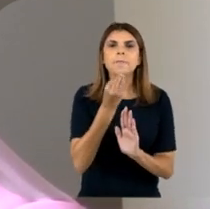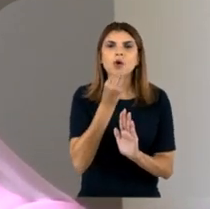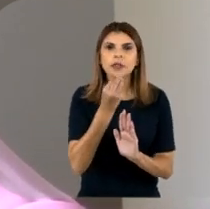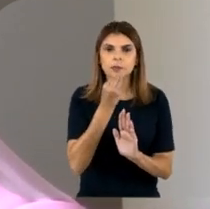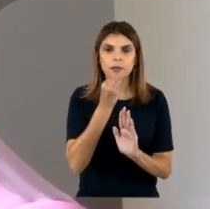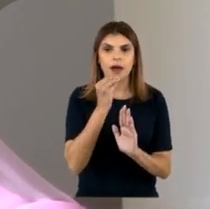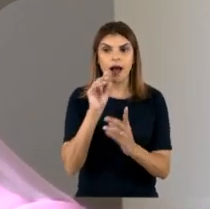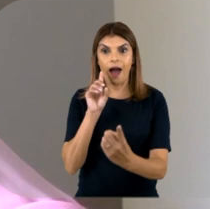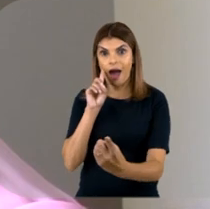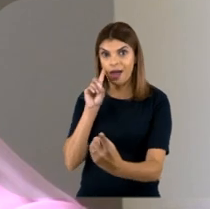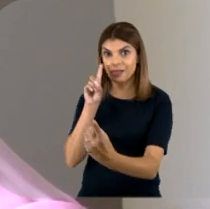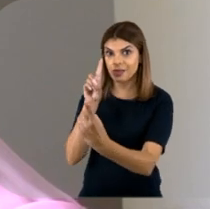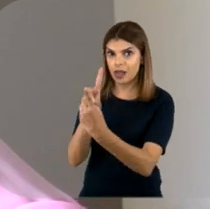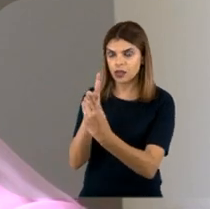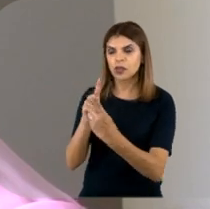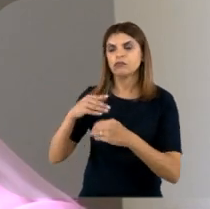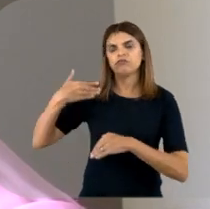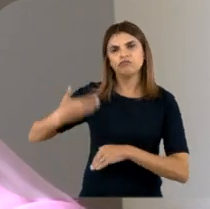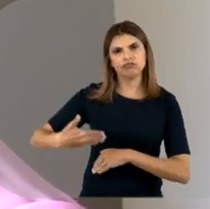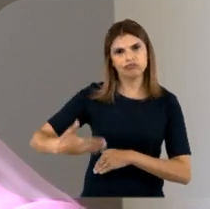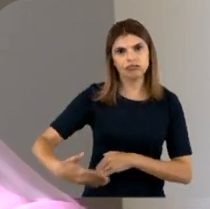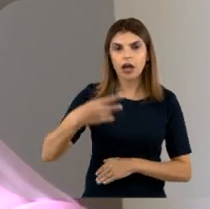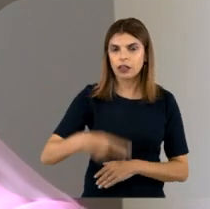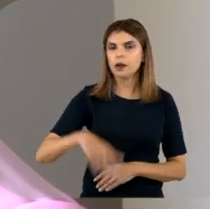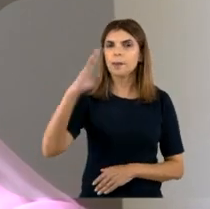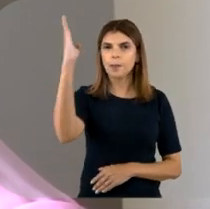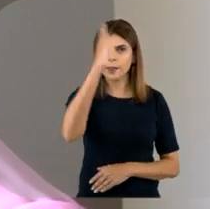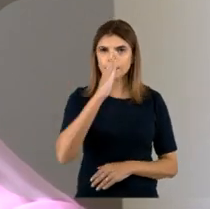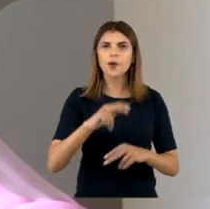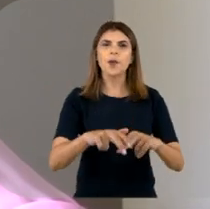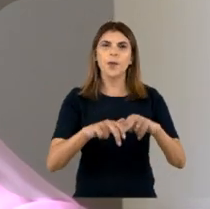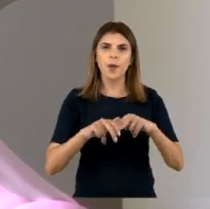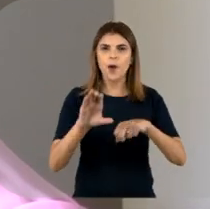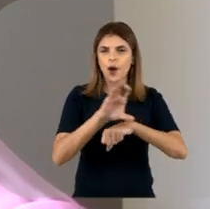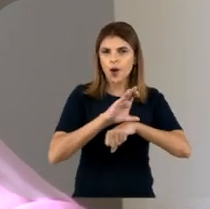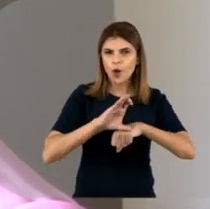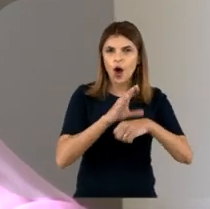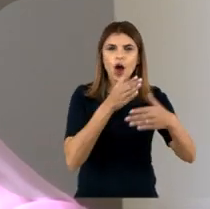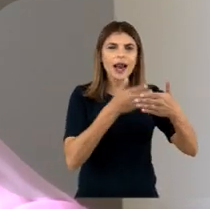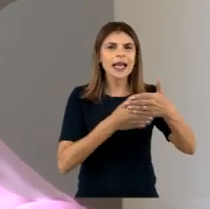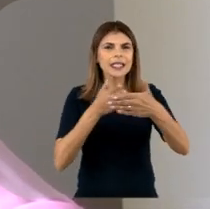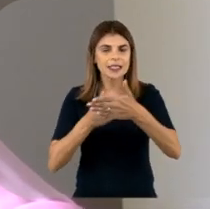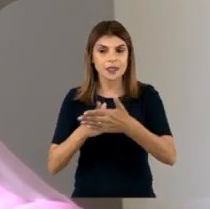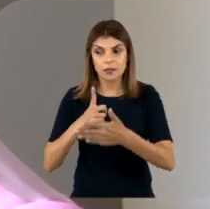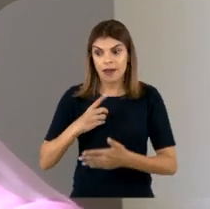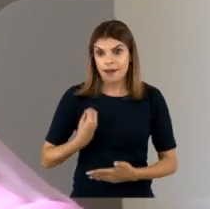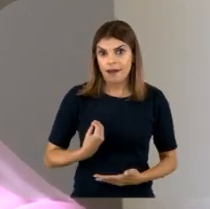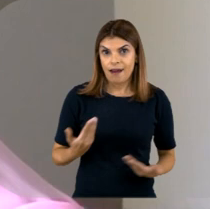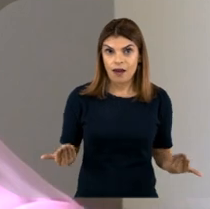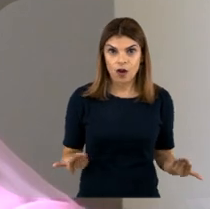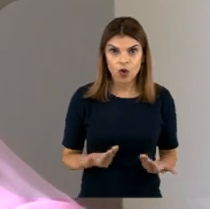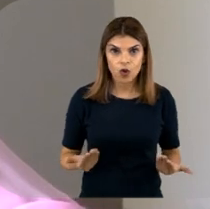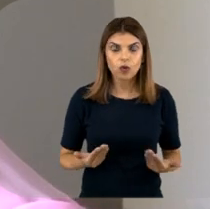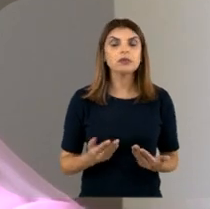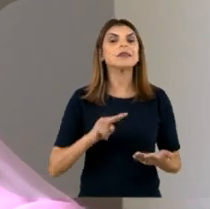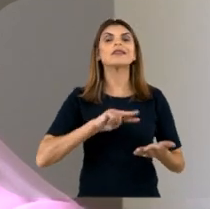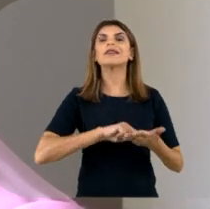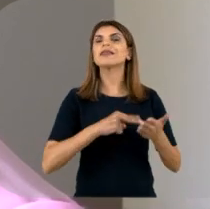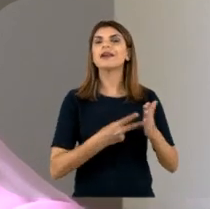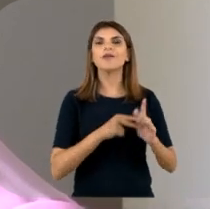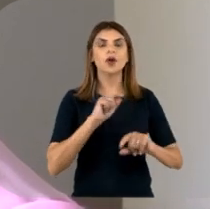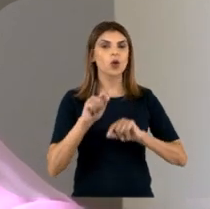de atendimento regular no Brasil, conforme os limites da Constituição em vigor,